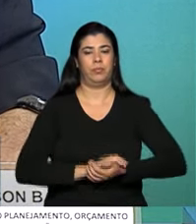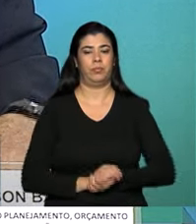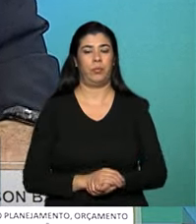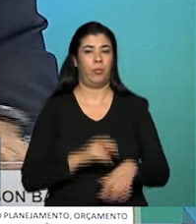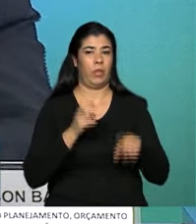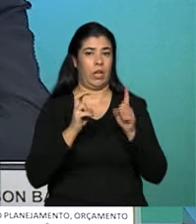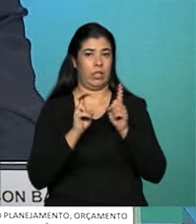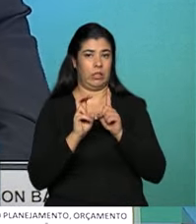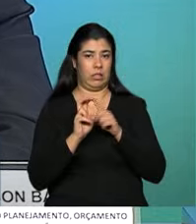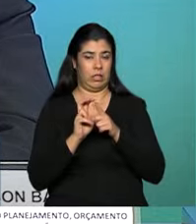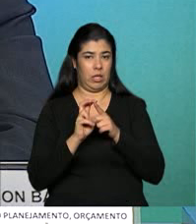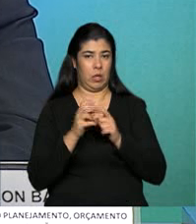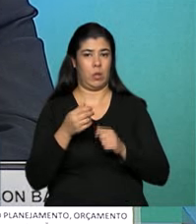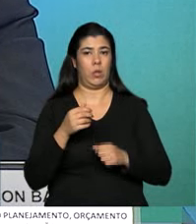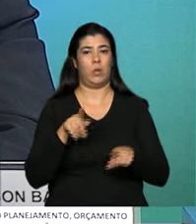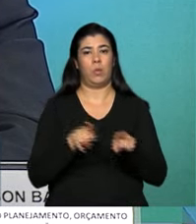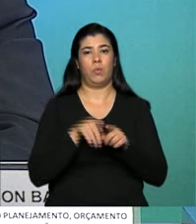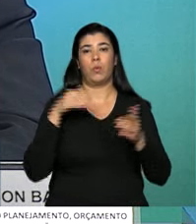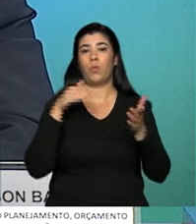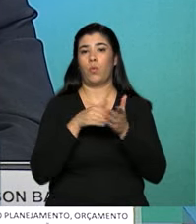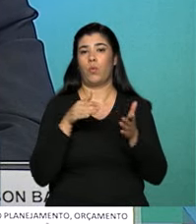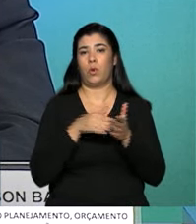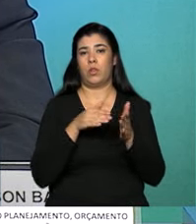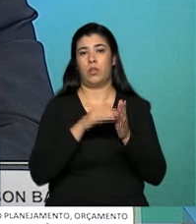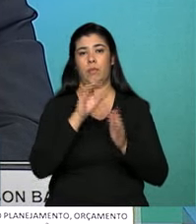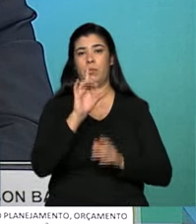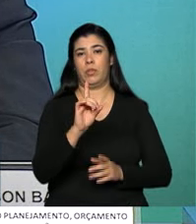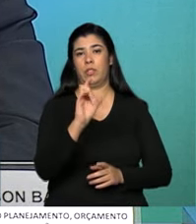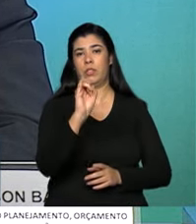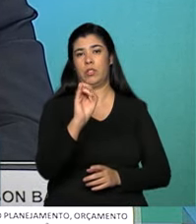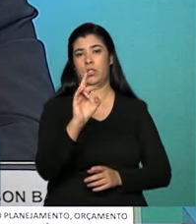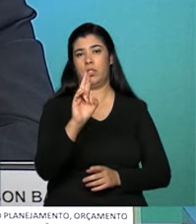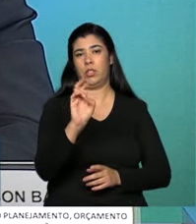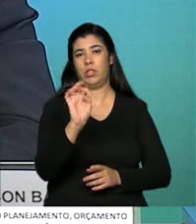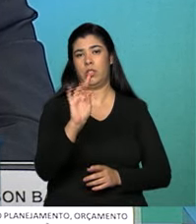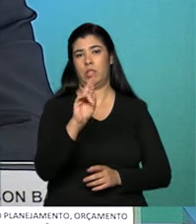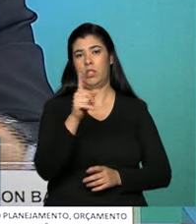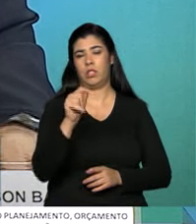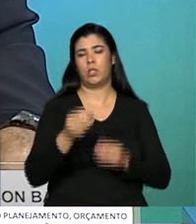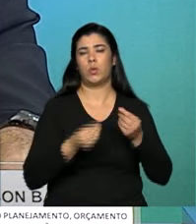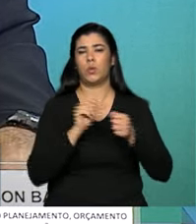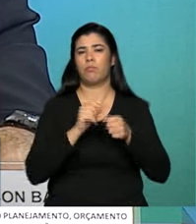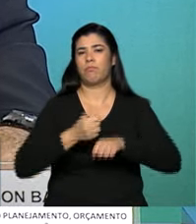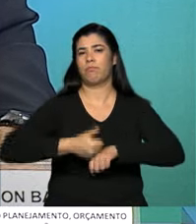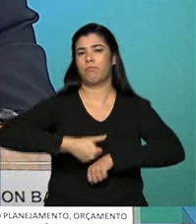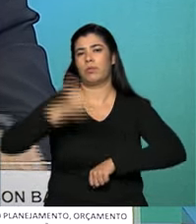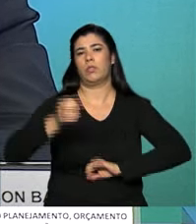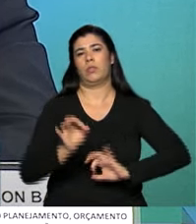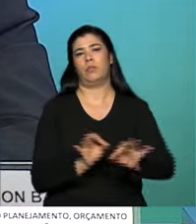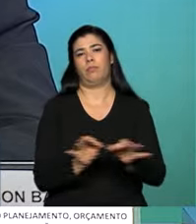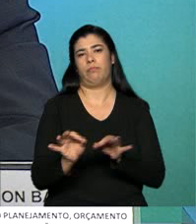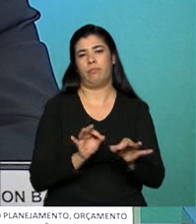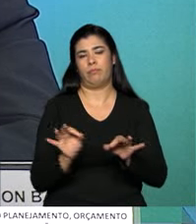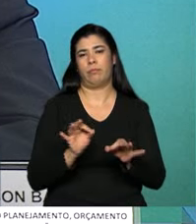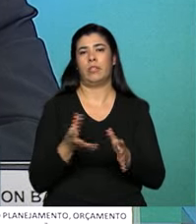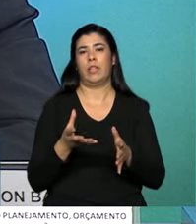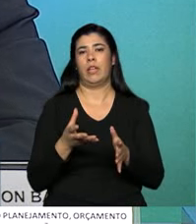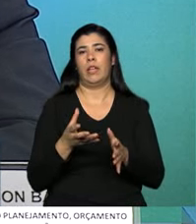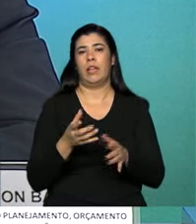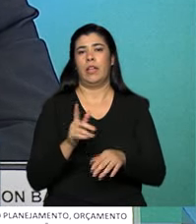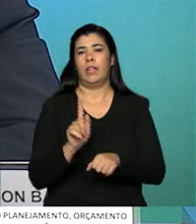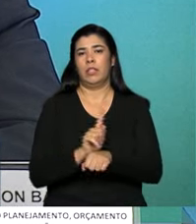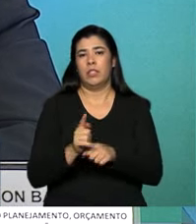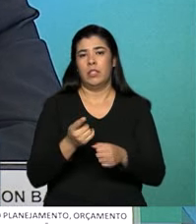a quinta e última diretriz dessa desse programa de reforma administrativa de melhoria da gestão é um aperfeiçoamento da gestão do